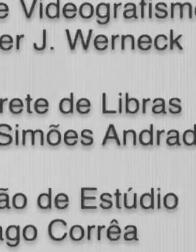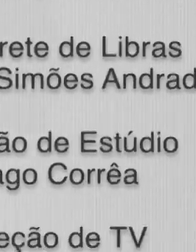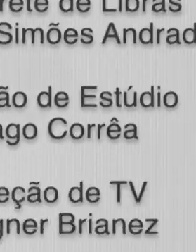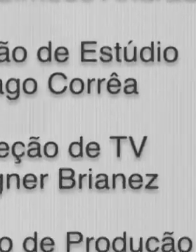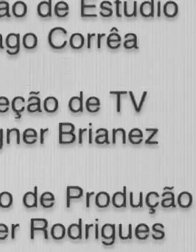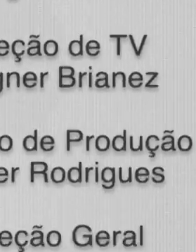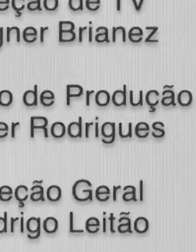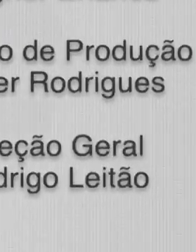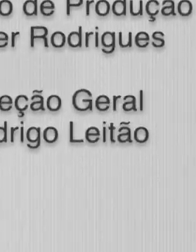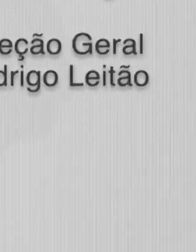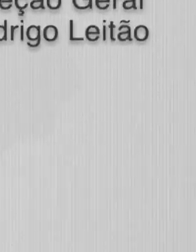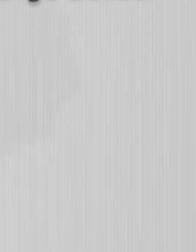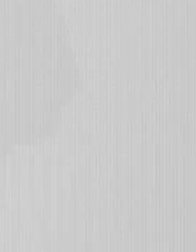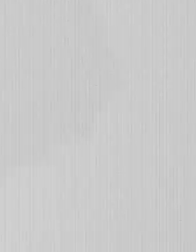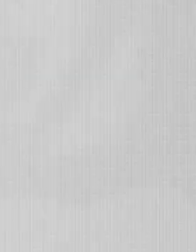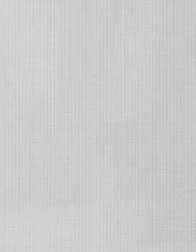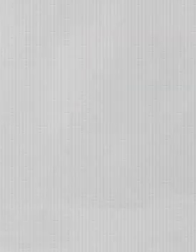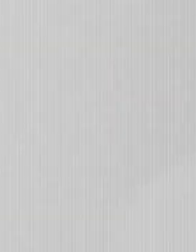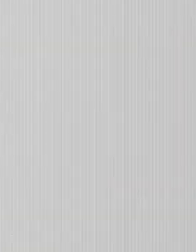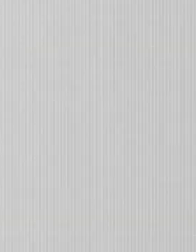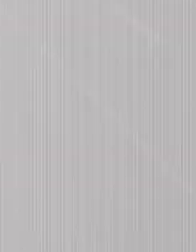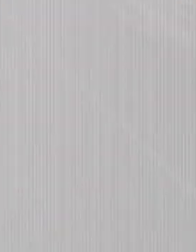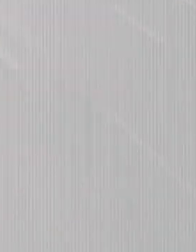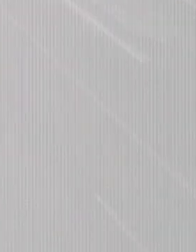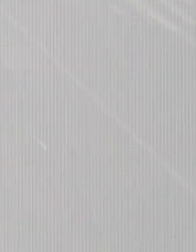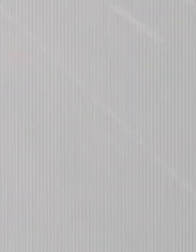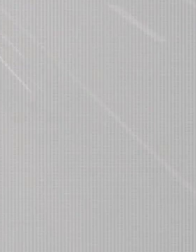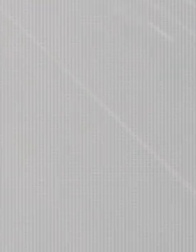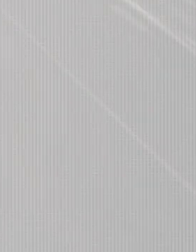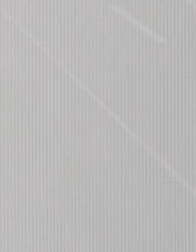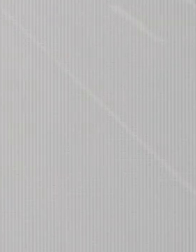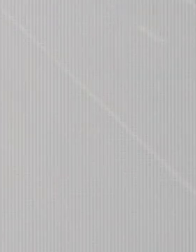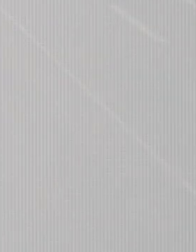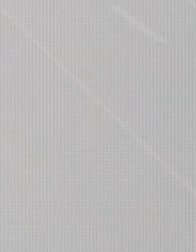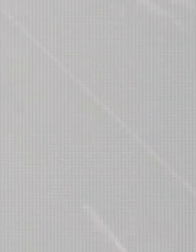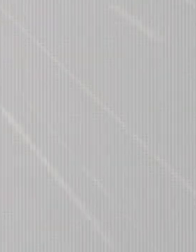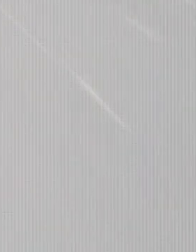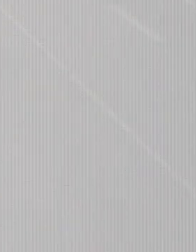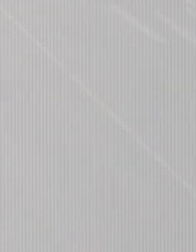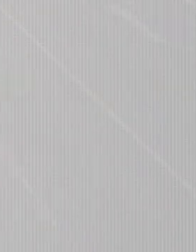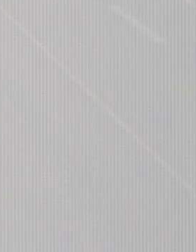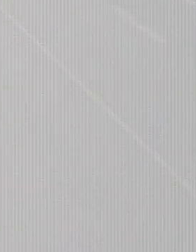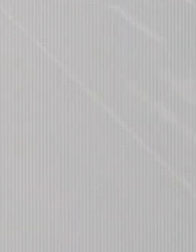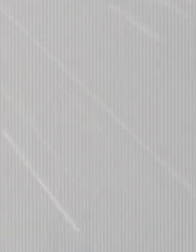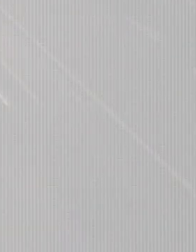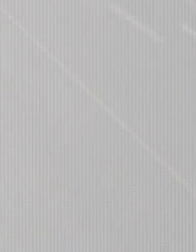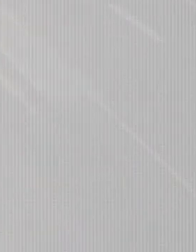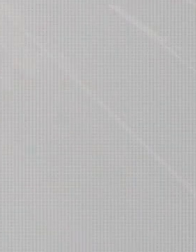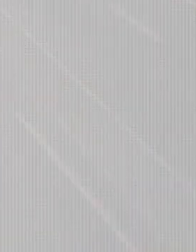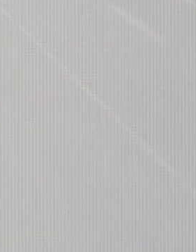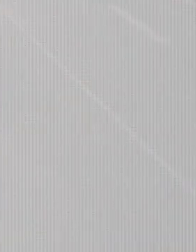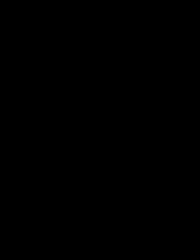que ninguém se glorie. É o que está escrito em Efésios 2, 8 e 9.